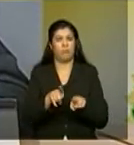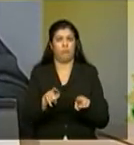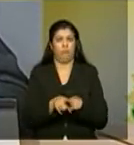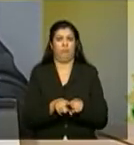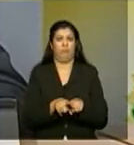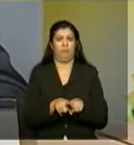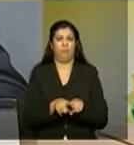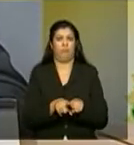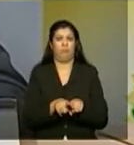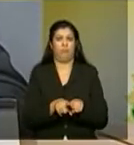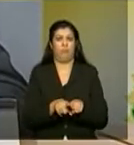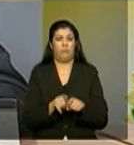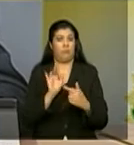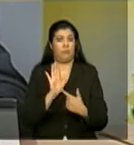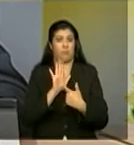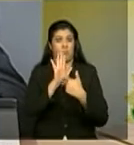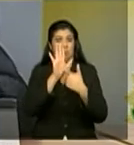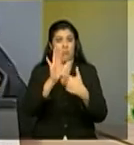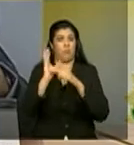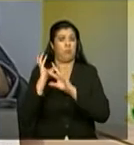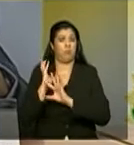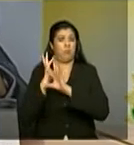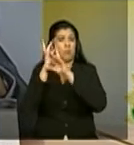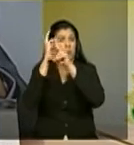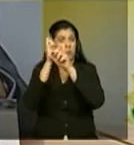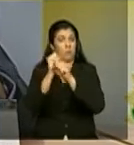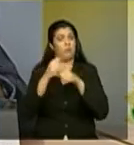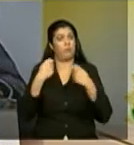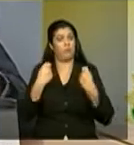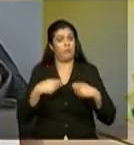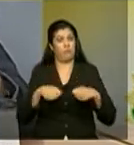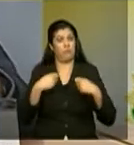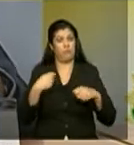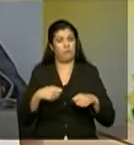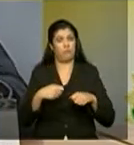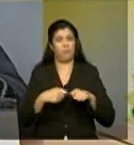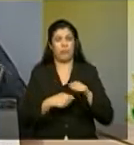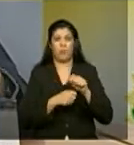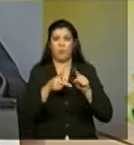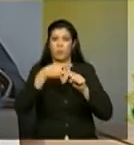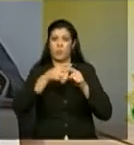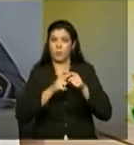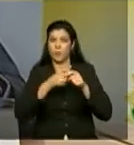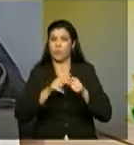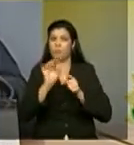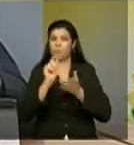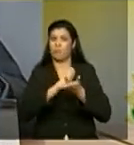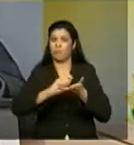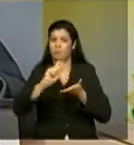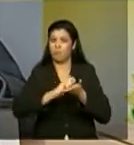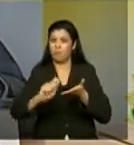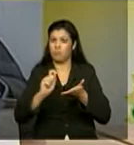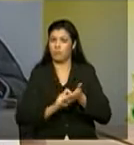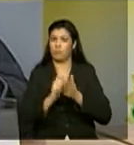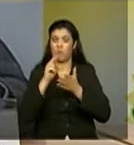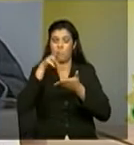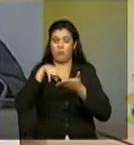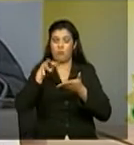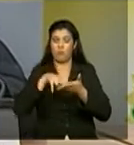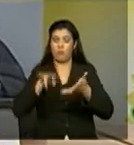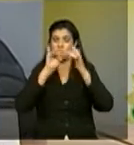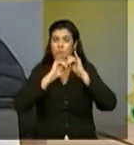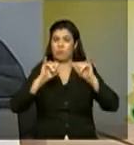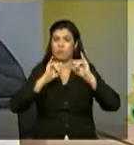cuja história desse ano ser editada escrita lida para o